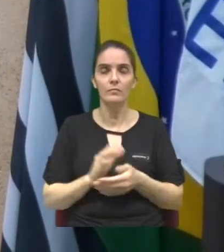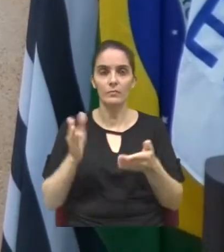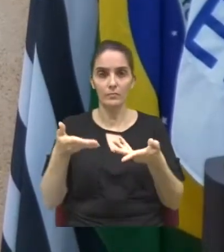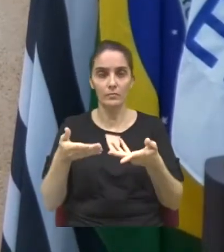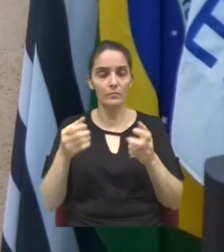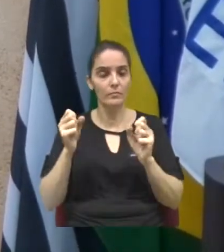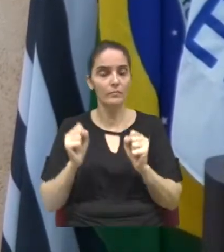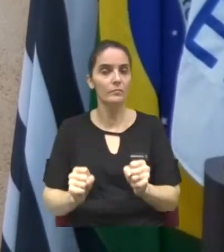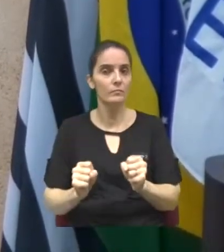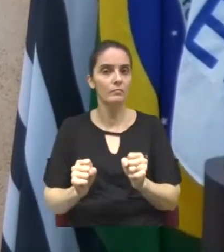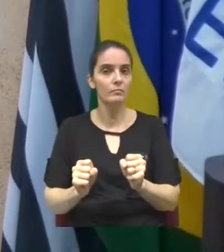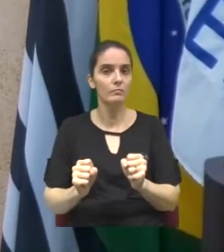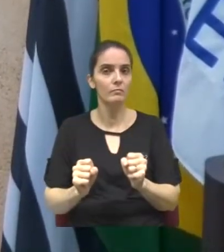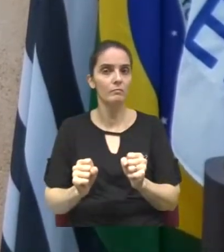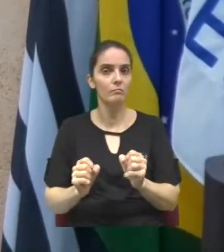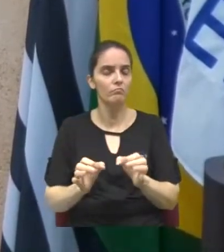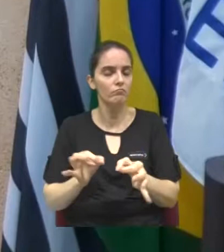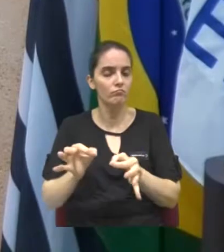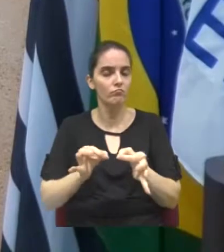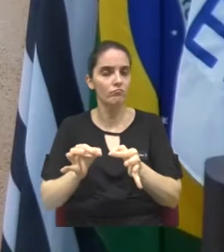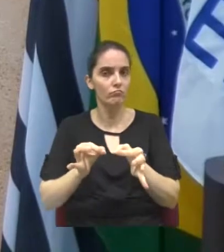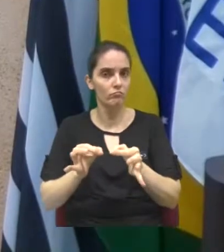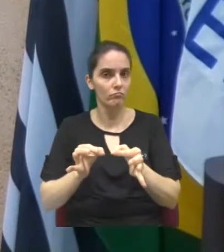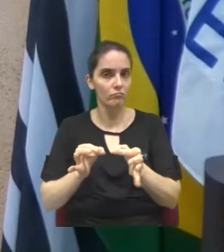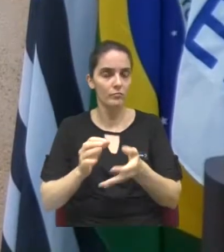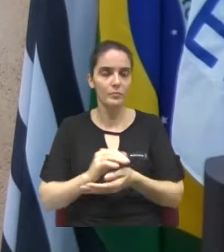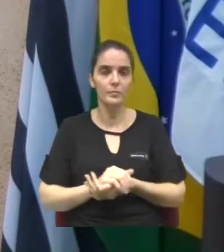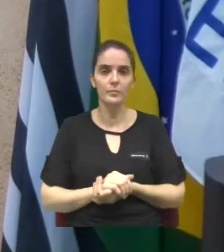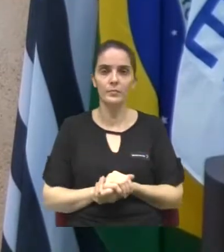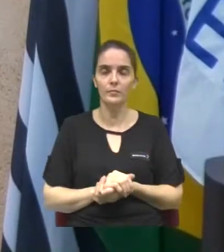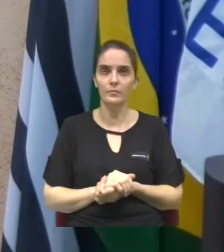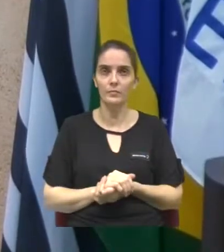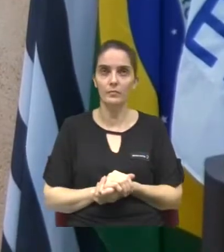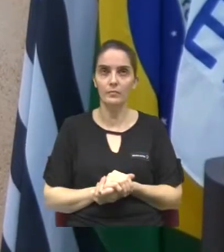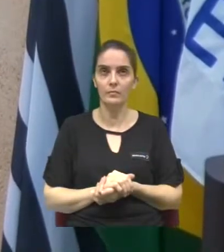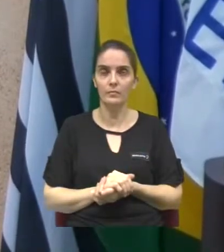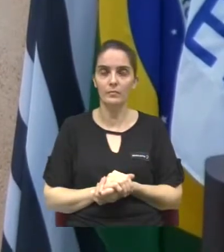de consertá-la no momento. Trata-se de